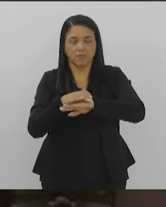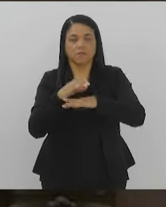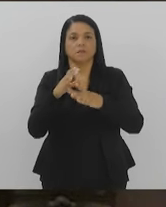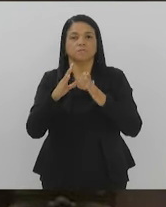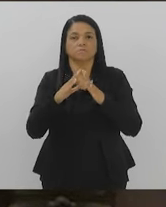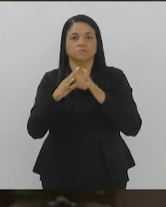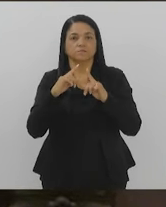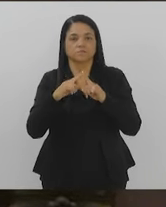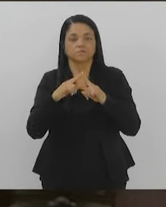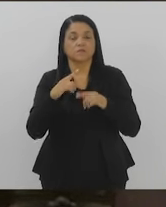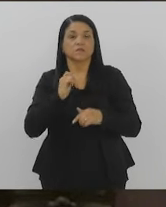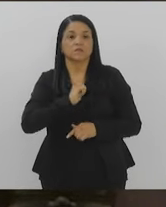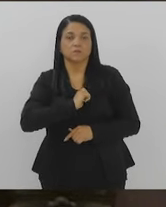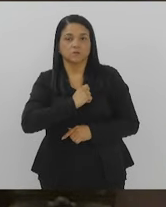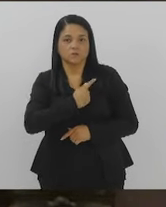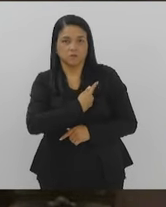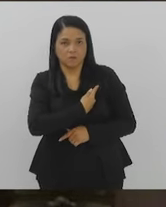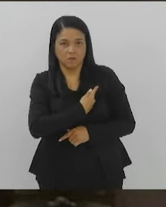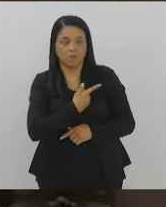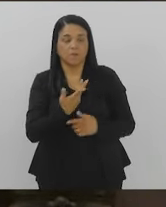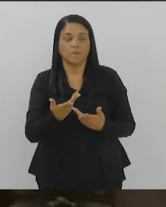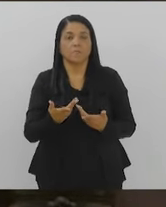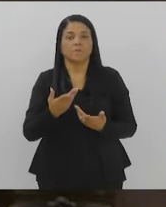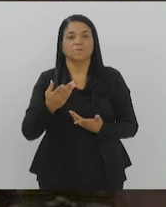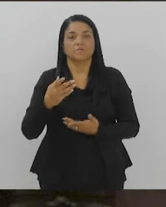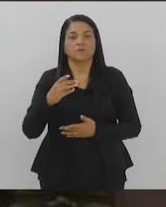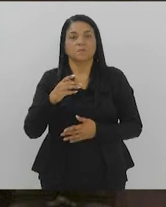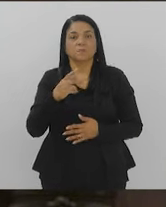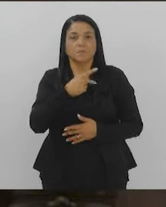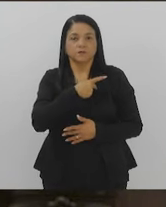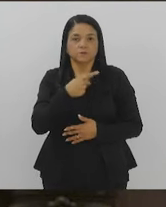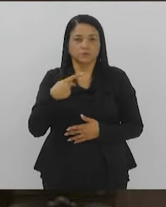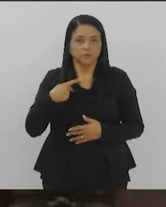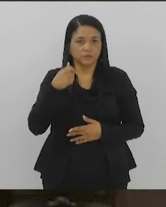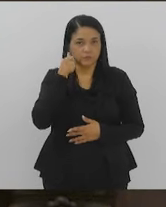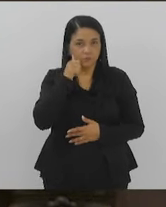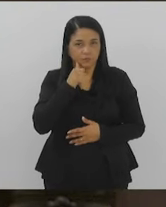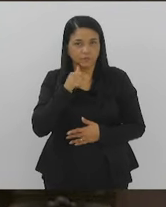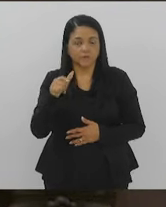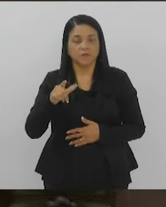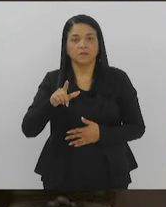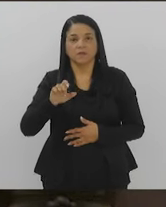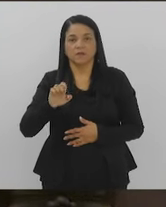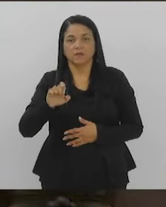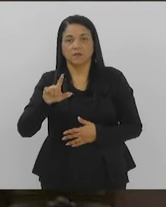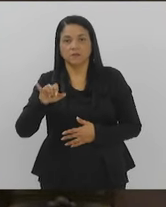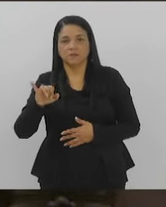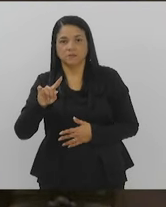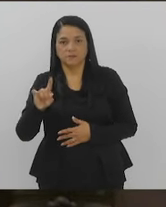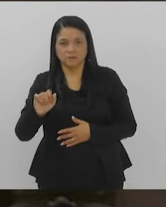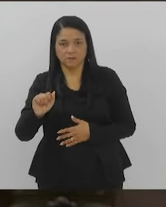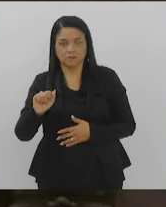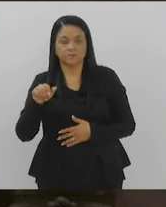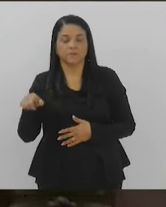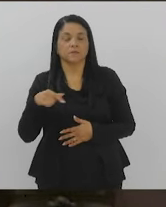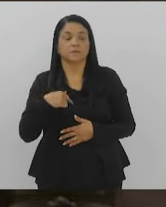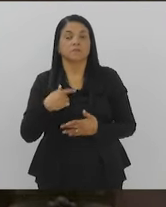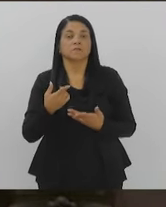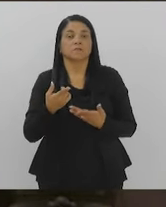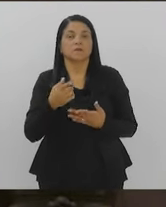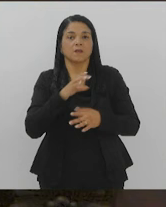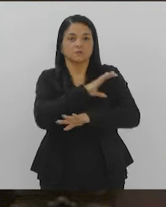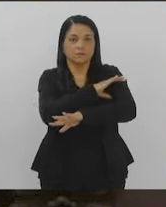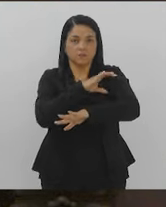Barracão de São Gonçalo, pastora Elísia Brandão Lima, Assembleia de Deus do Amazonas,